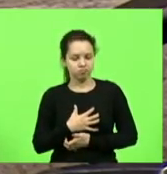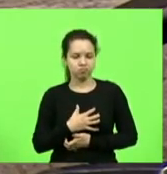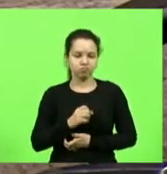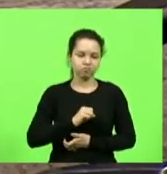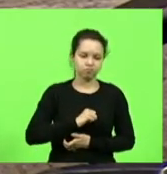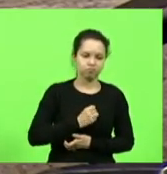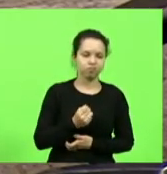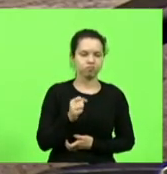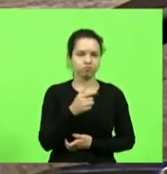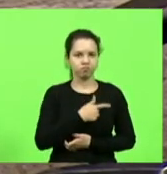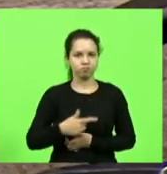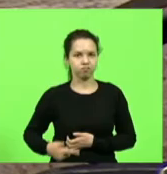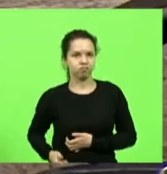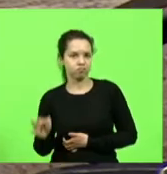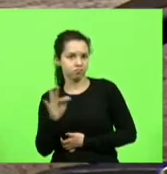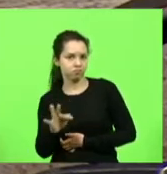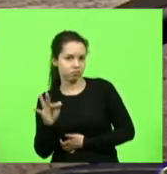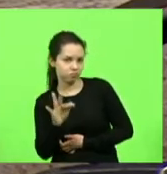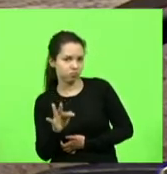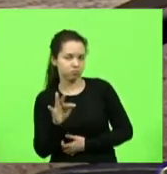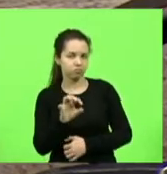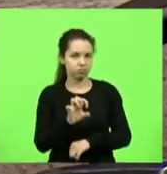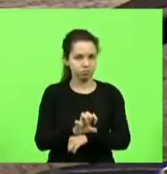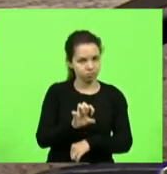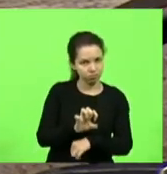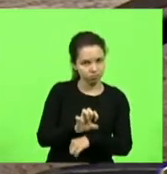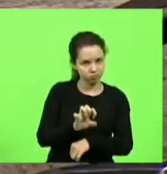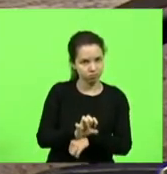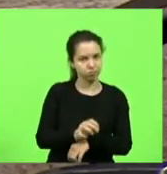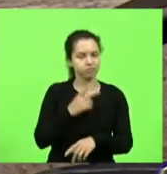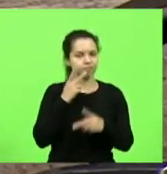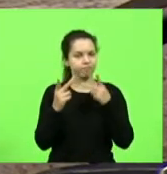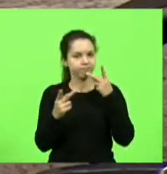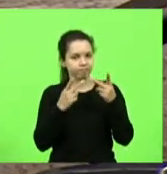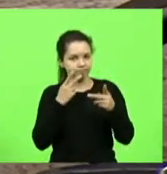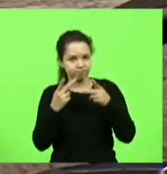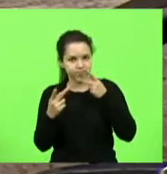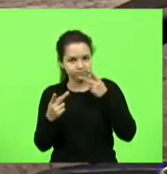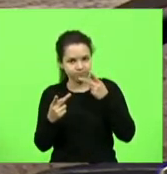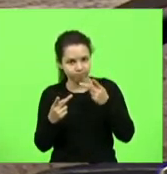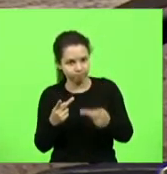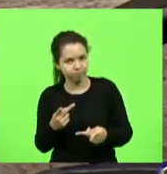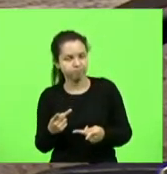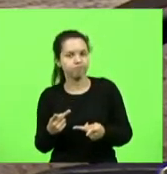federal, governo estadual, enfim, fala-se de polarização.